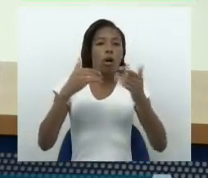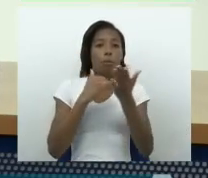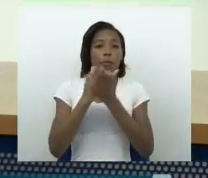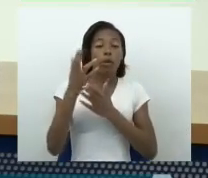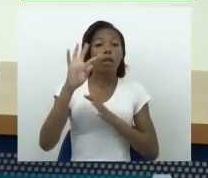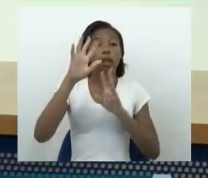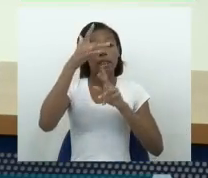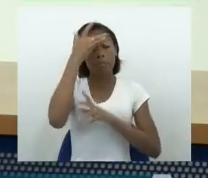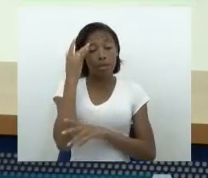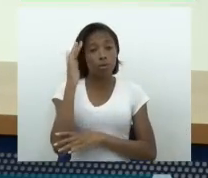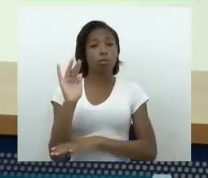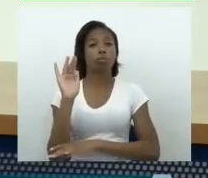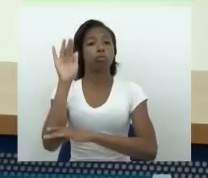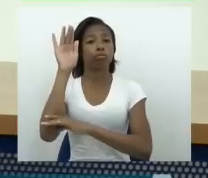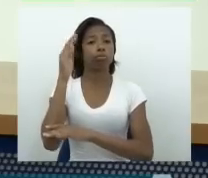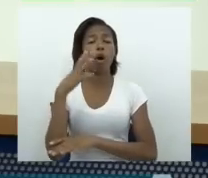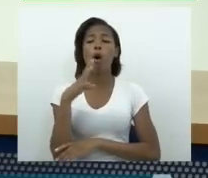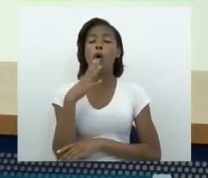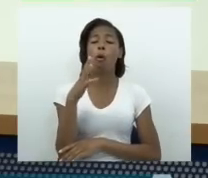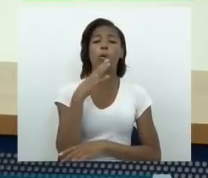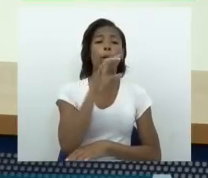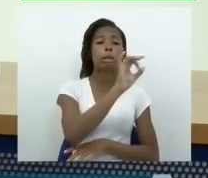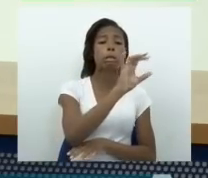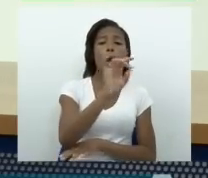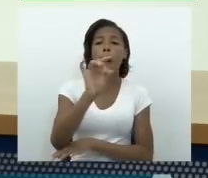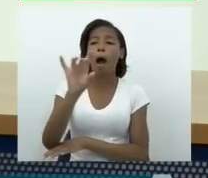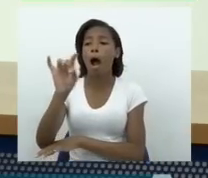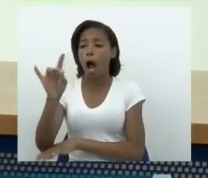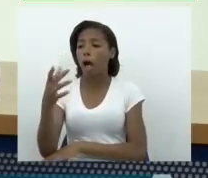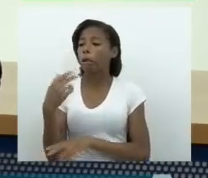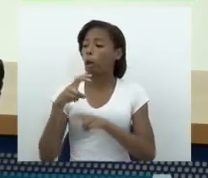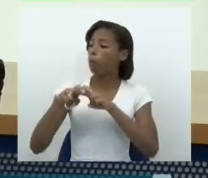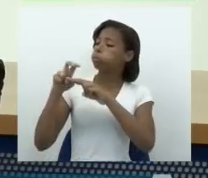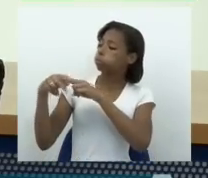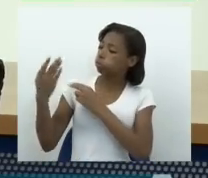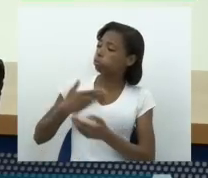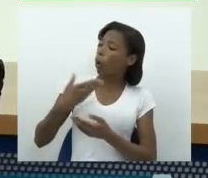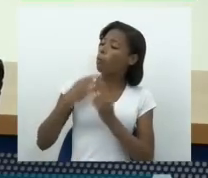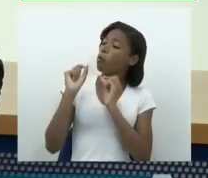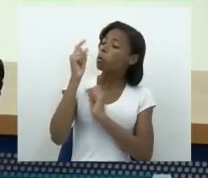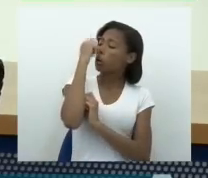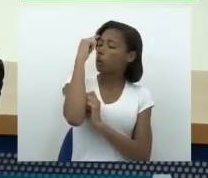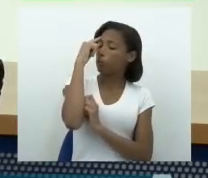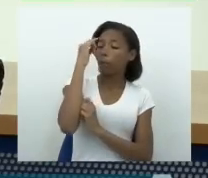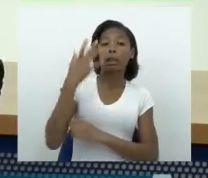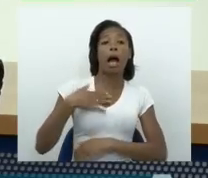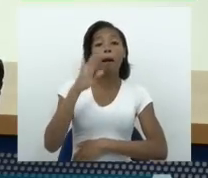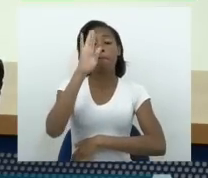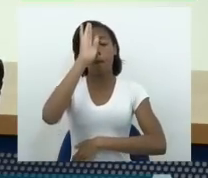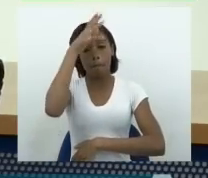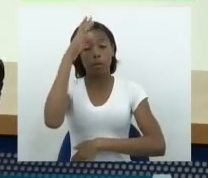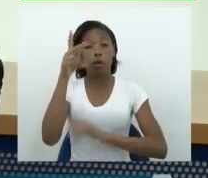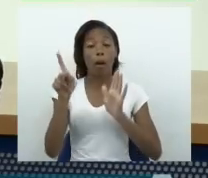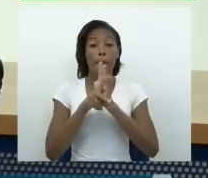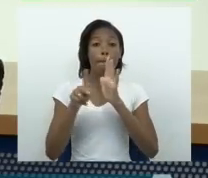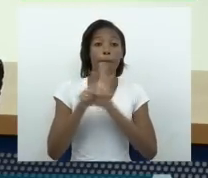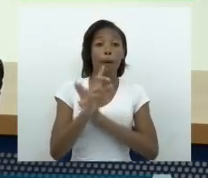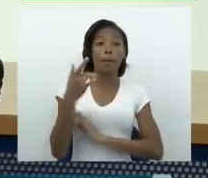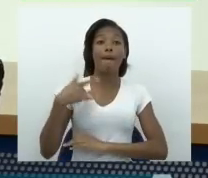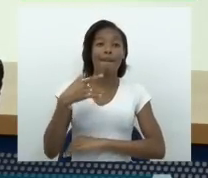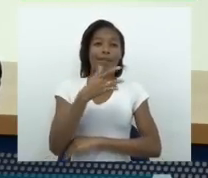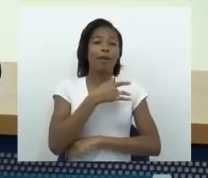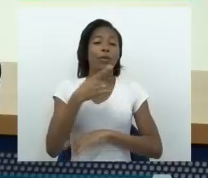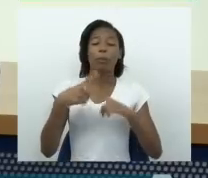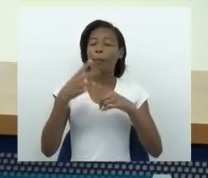os eleitores possam conhecer um pouco mais de cada candidato que pensam. A minha prioridade, principalmente, será na saúde, porque a